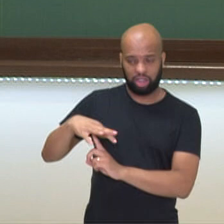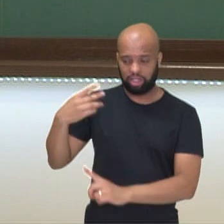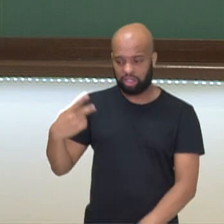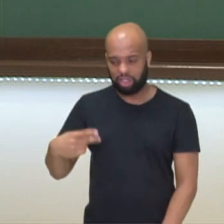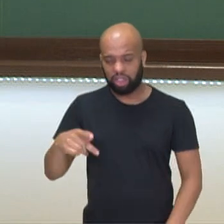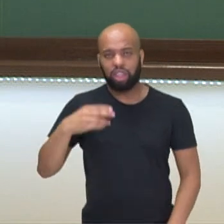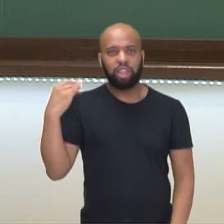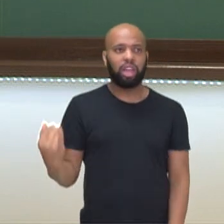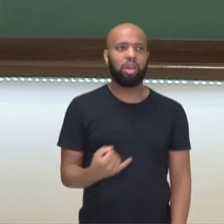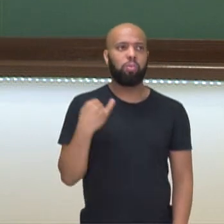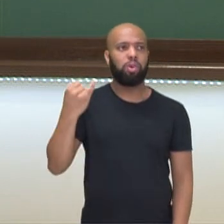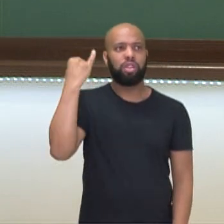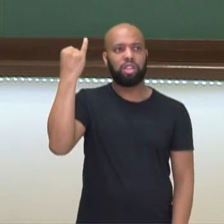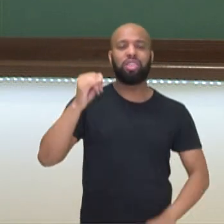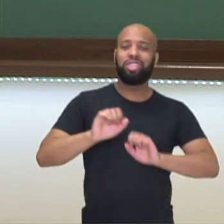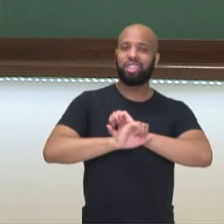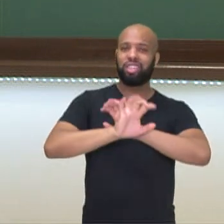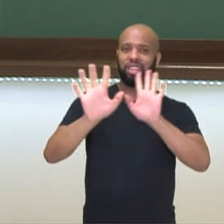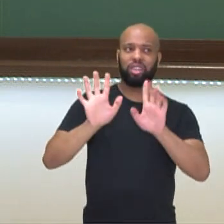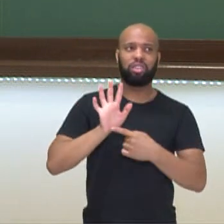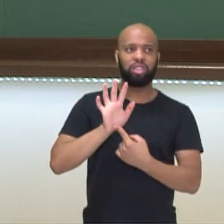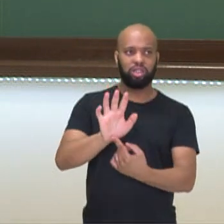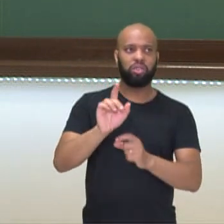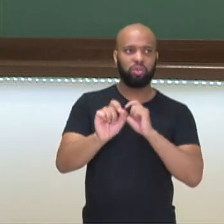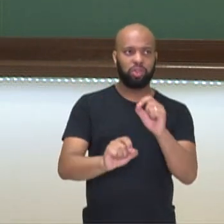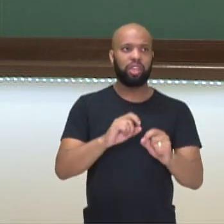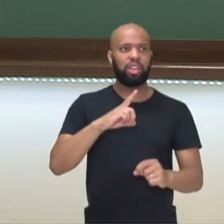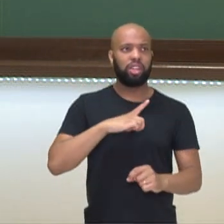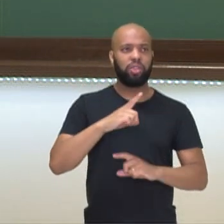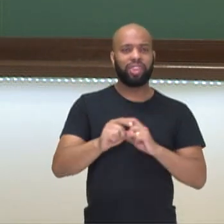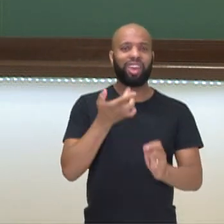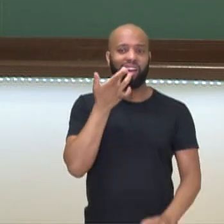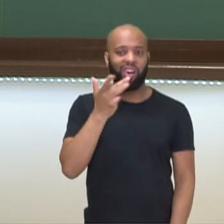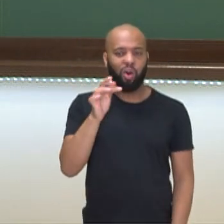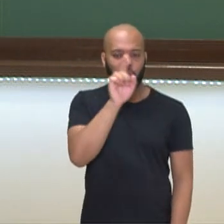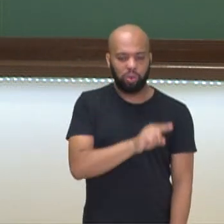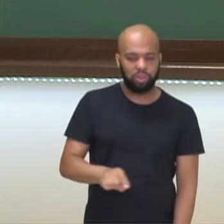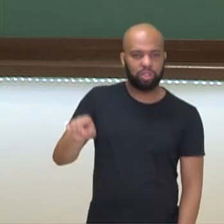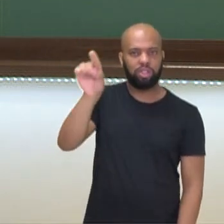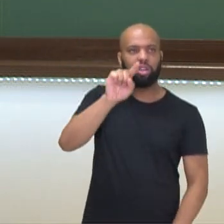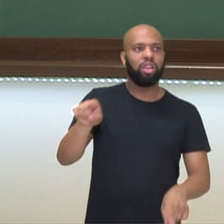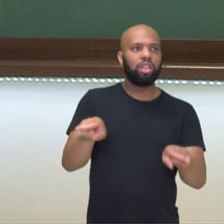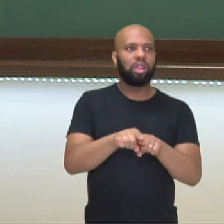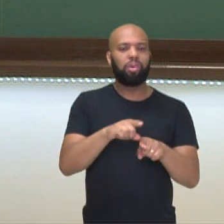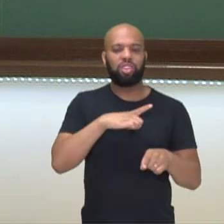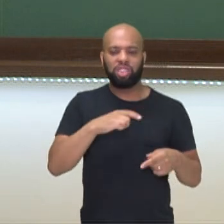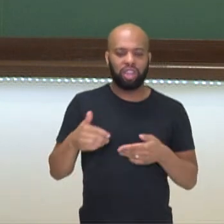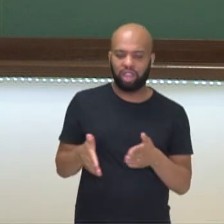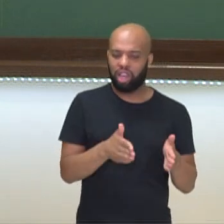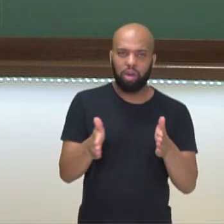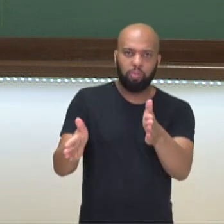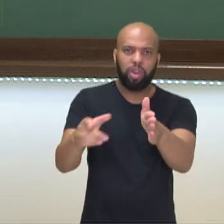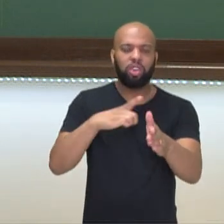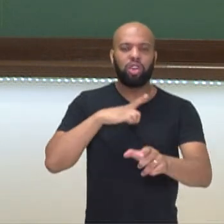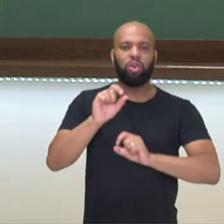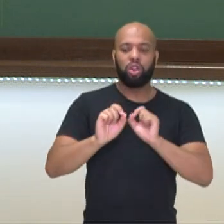paranaense, é importante deixar bem claro também que o ciclo do ouro, a questão do caminho do Viamão, onde